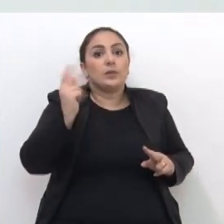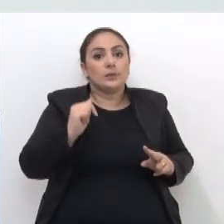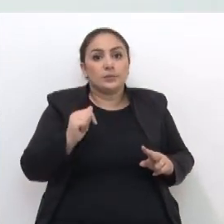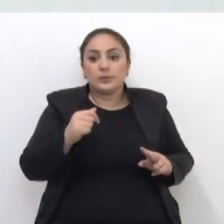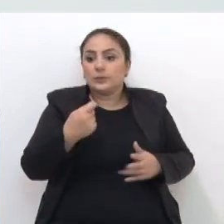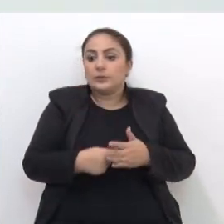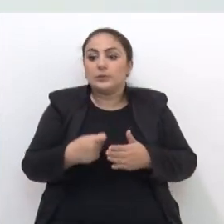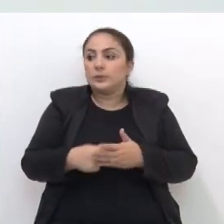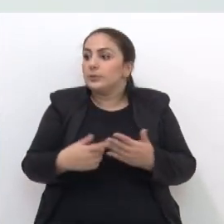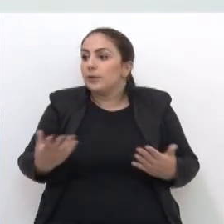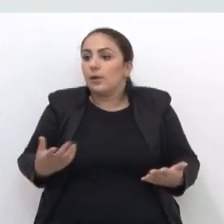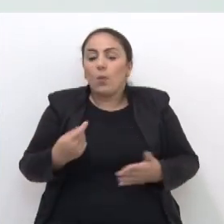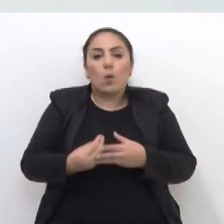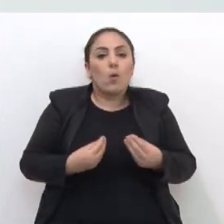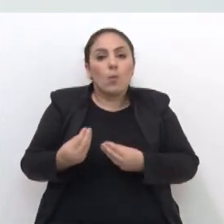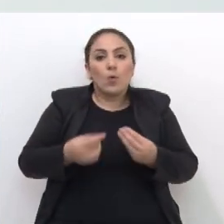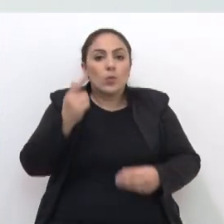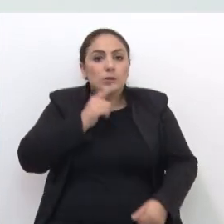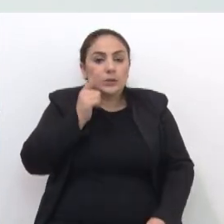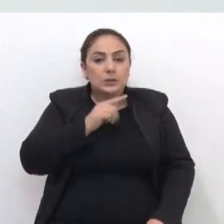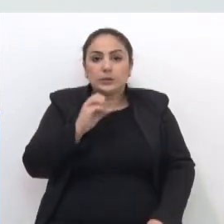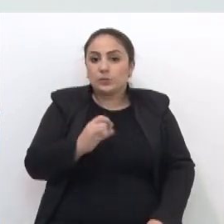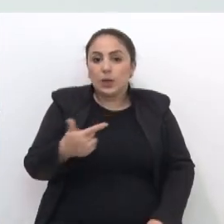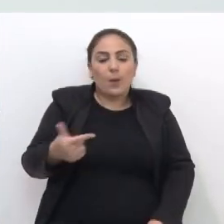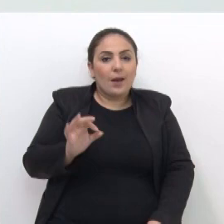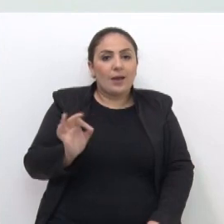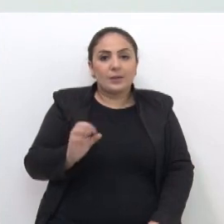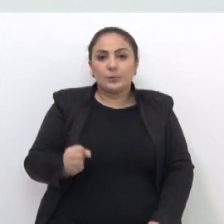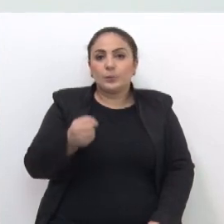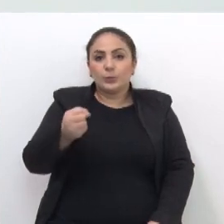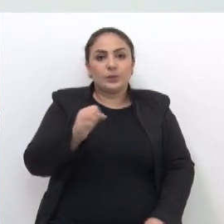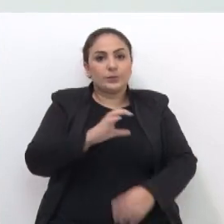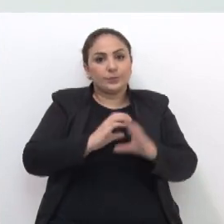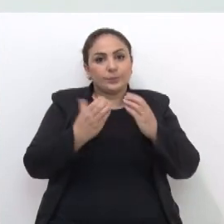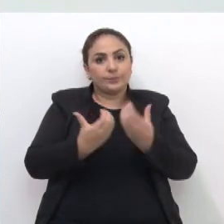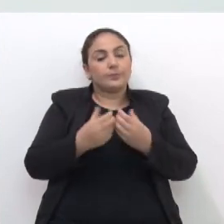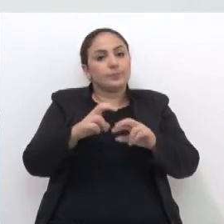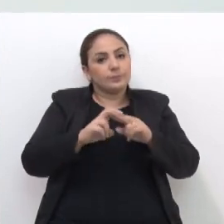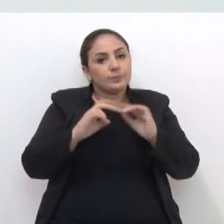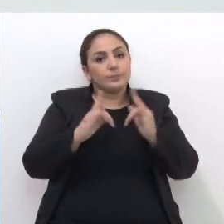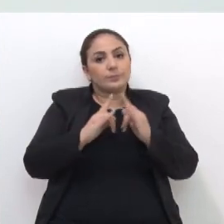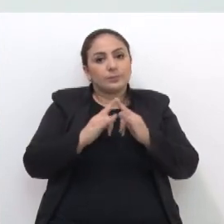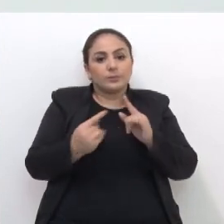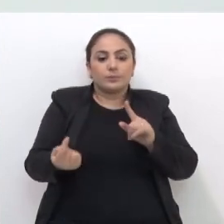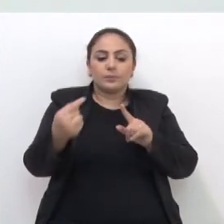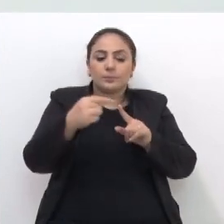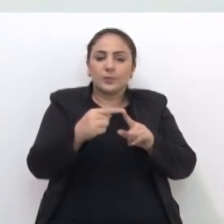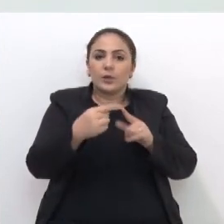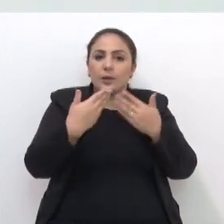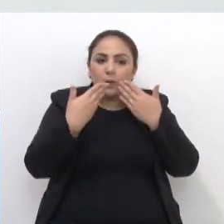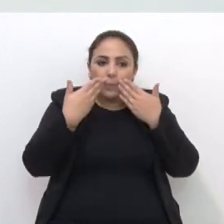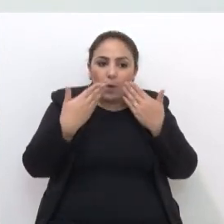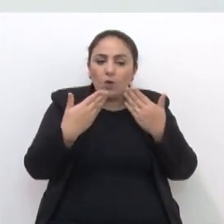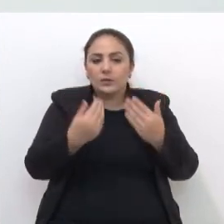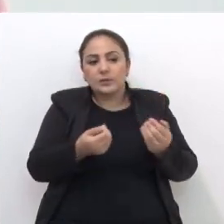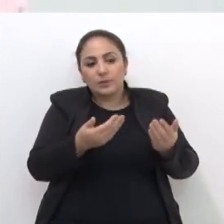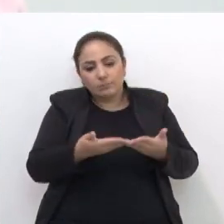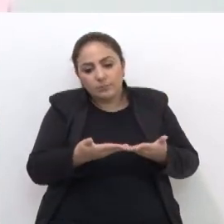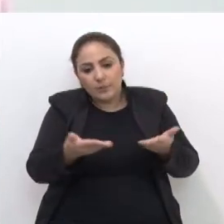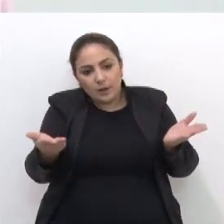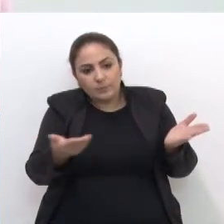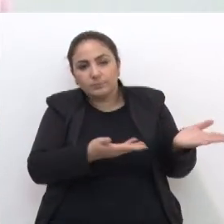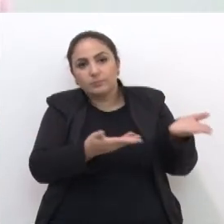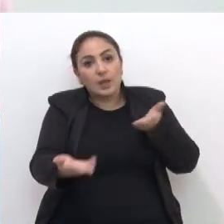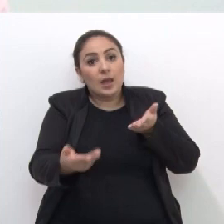vai ter que se virar por ele mesmo, sem apoio nenhum da comunidade. O Instituto tem esse mérito, ele apresenta, ele abre as